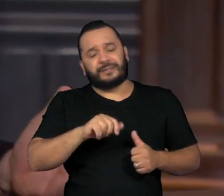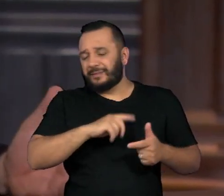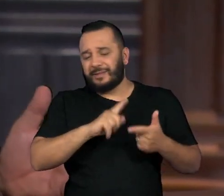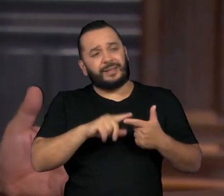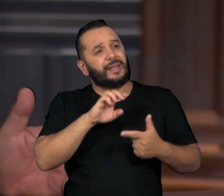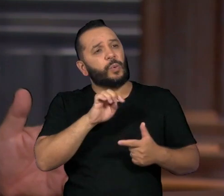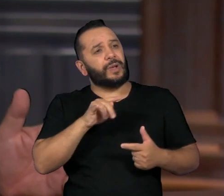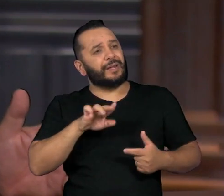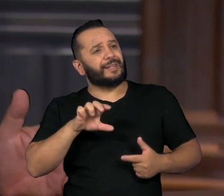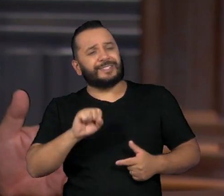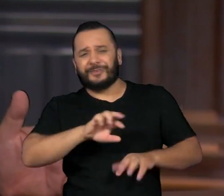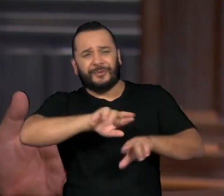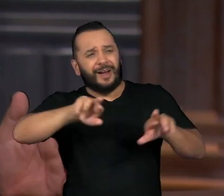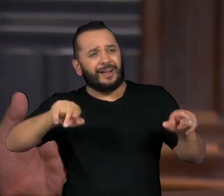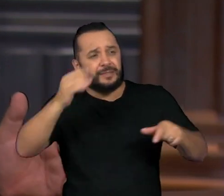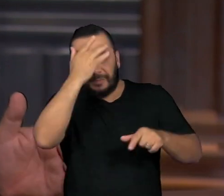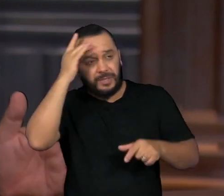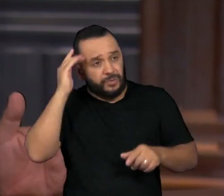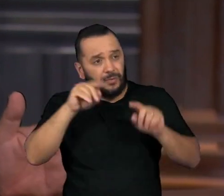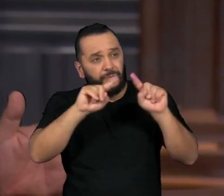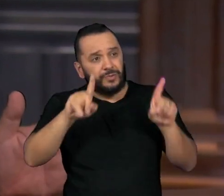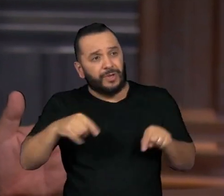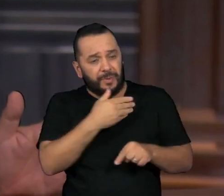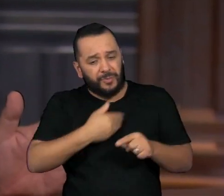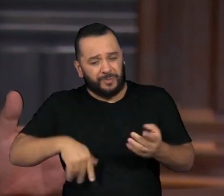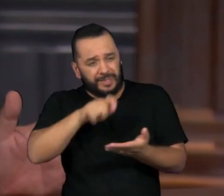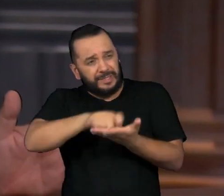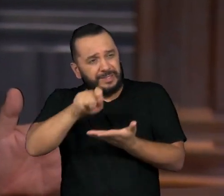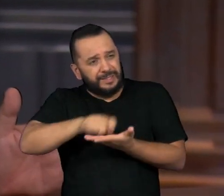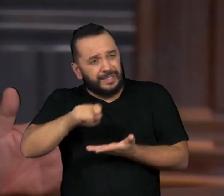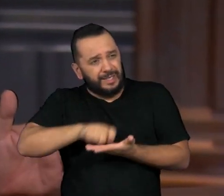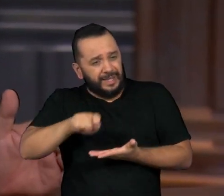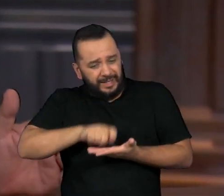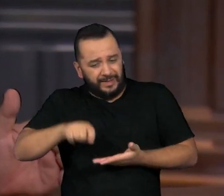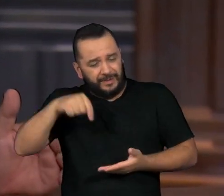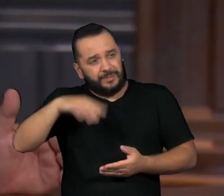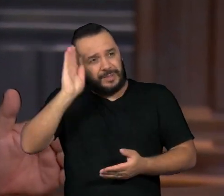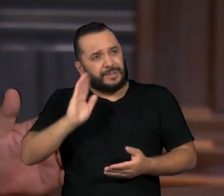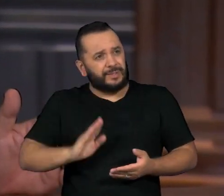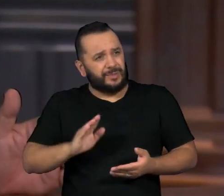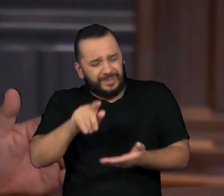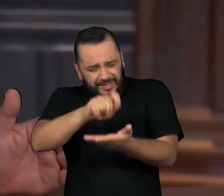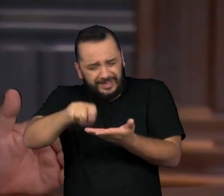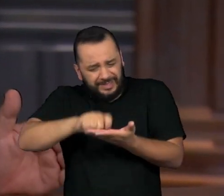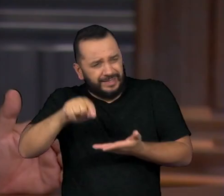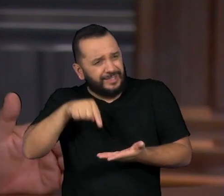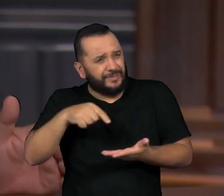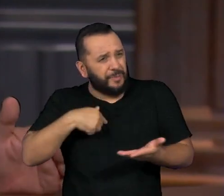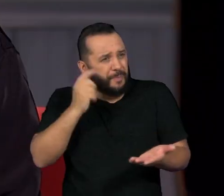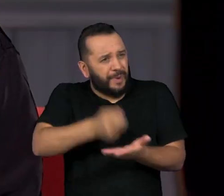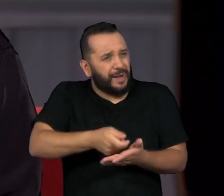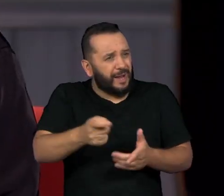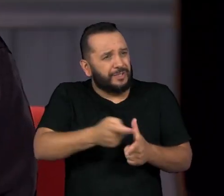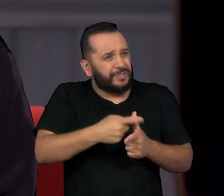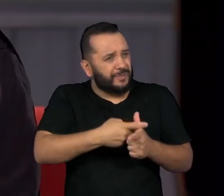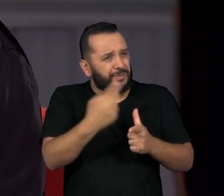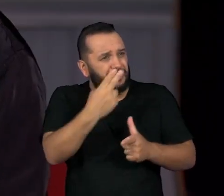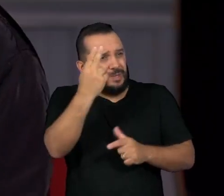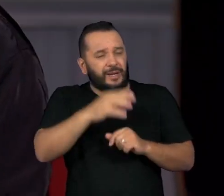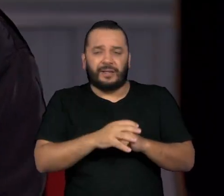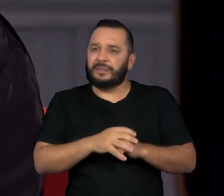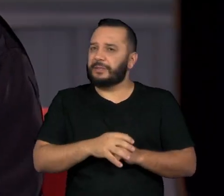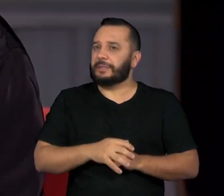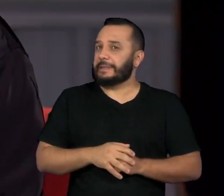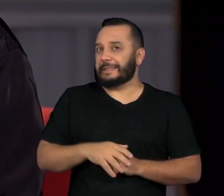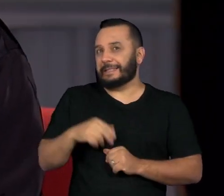da Cunha, é uma lista. Escrever livro não paga boleto, é isso que significa? Ainda não deu tempo